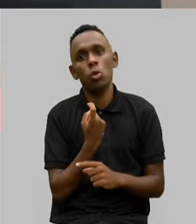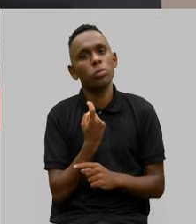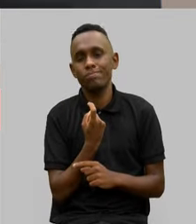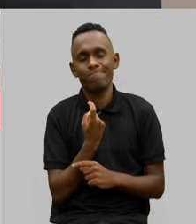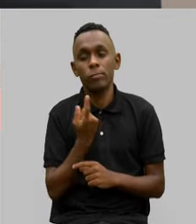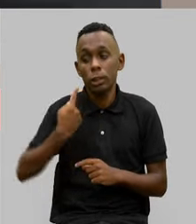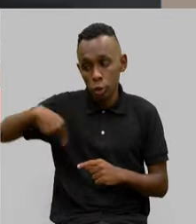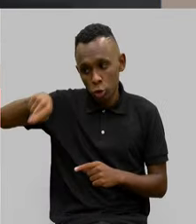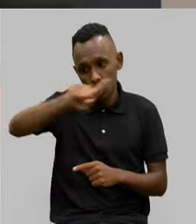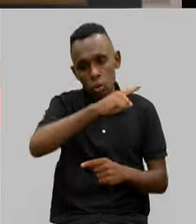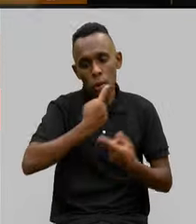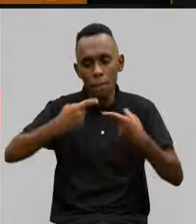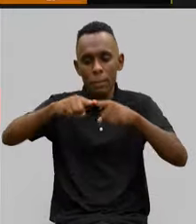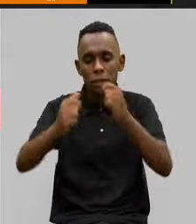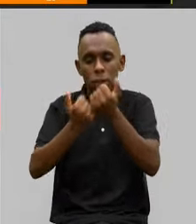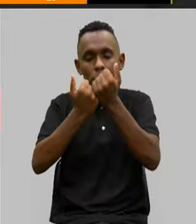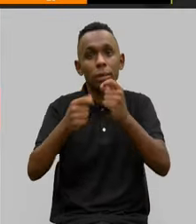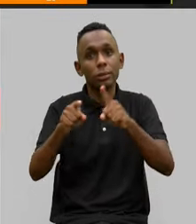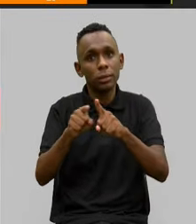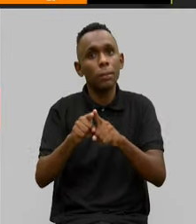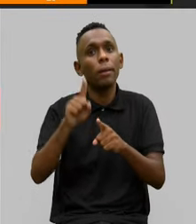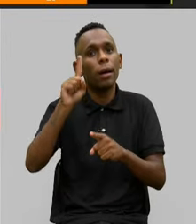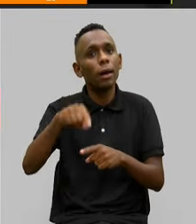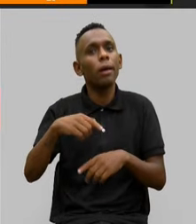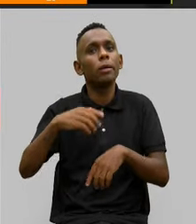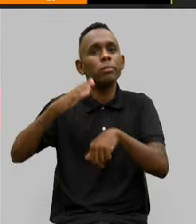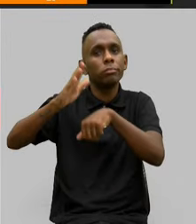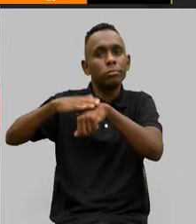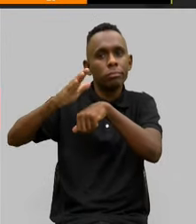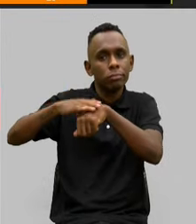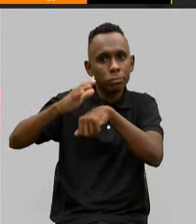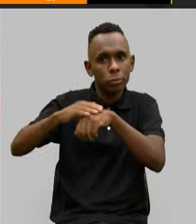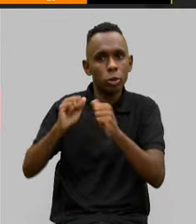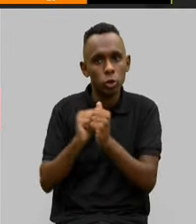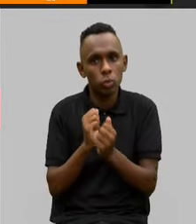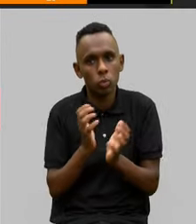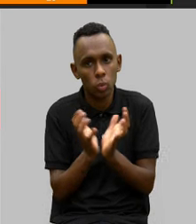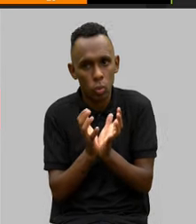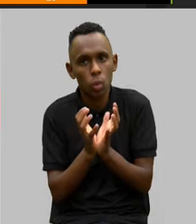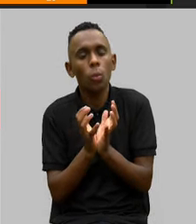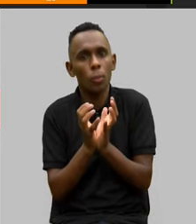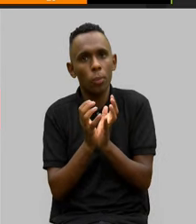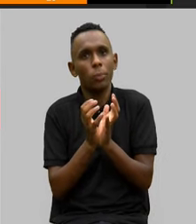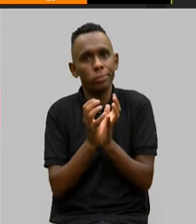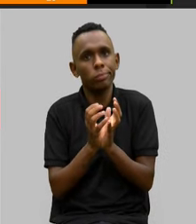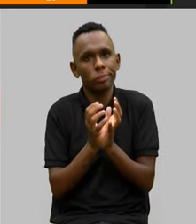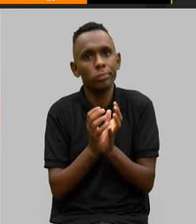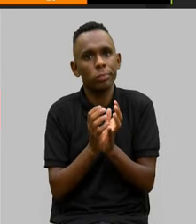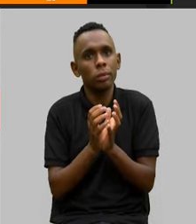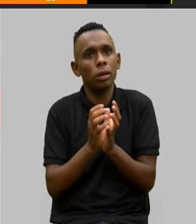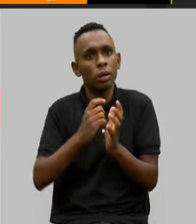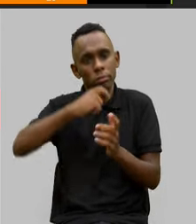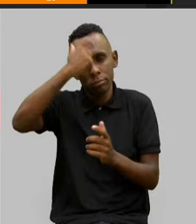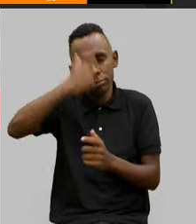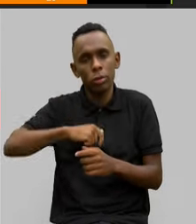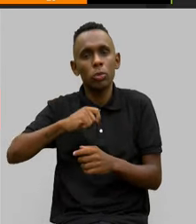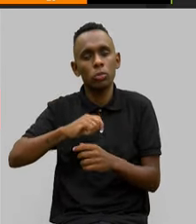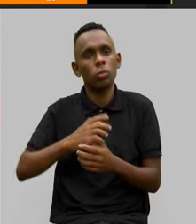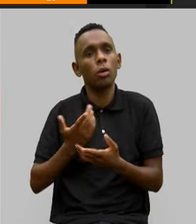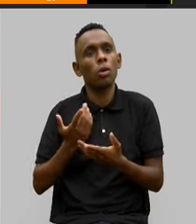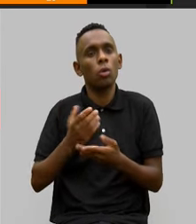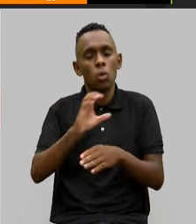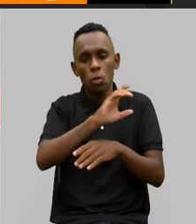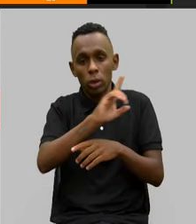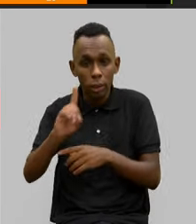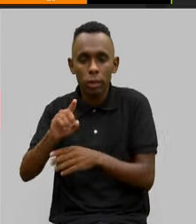porta-voz né Eu sou a pessoa que segue lá que faz parte do laboratório né sou Estou como chefe né coordeno